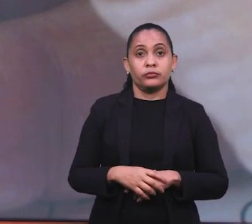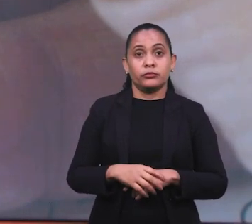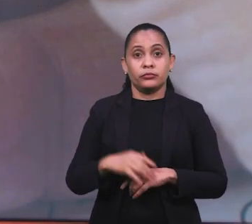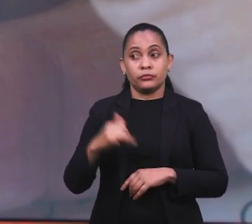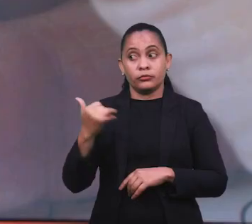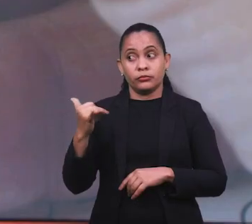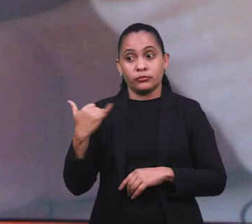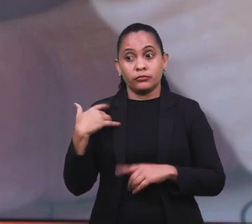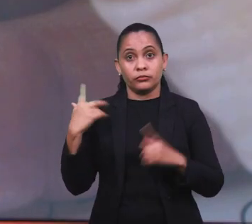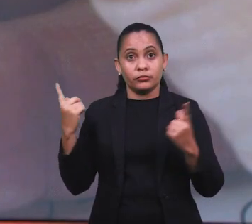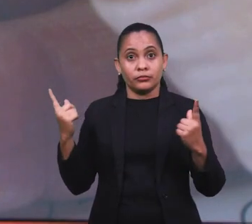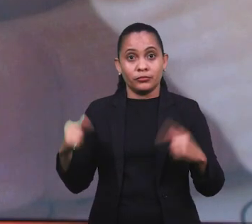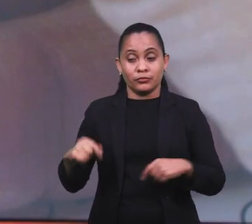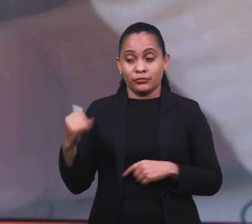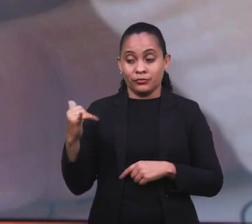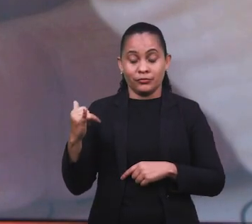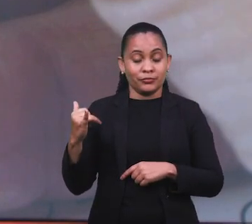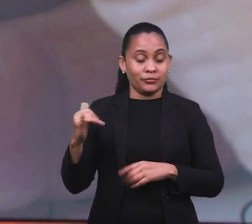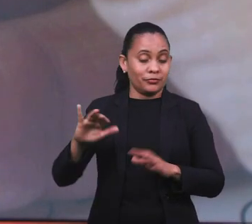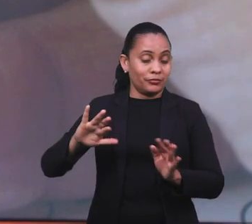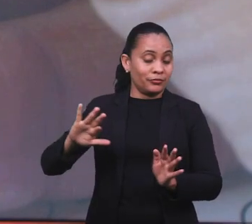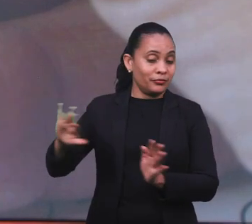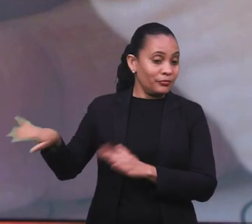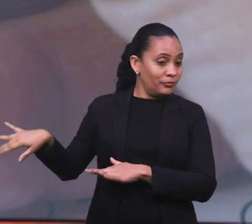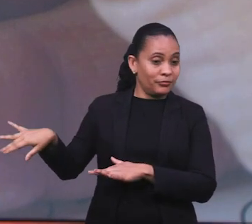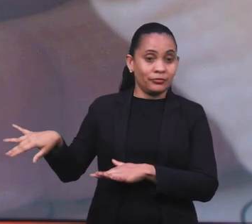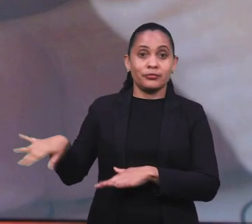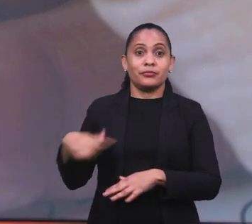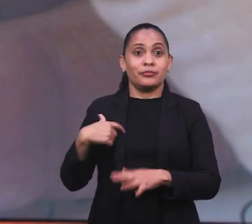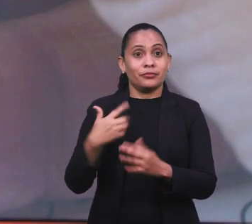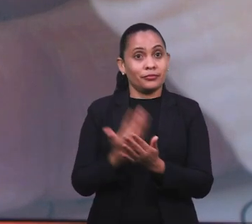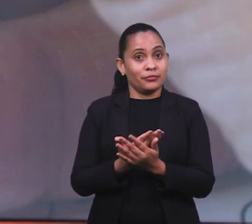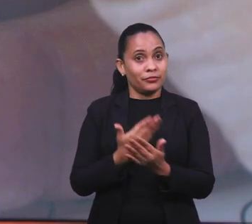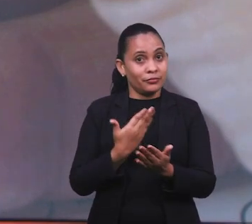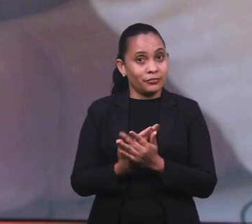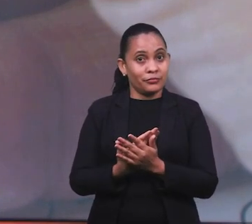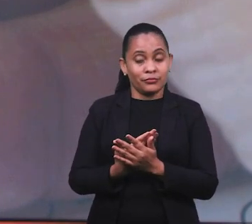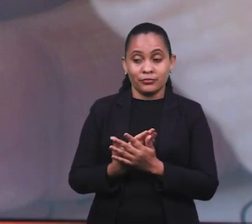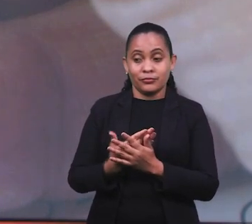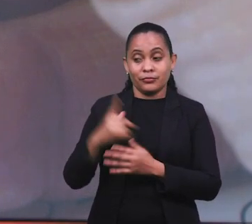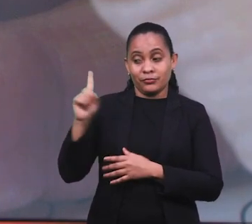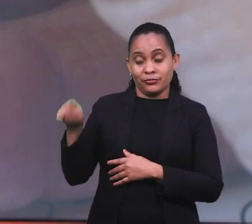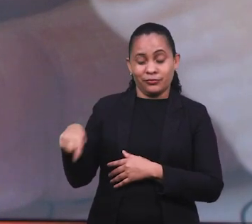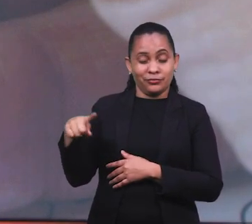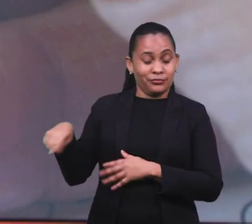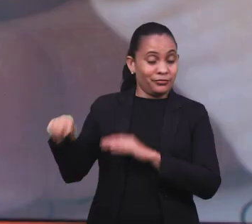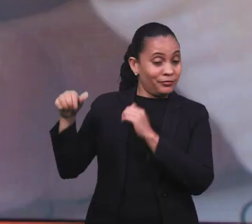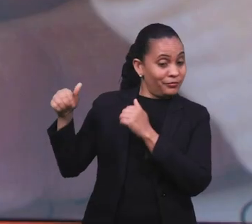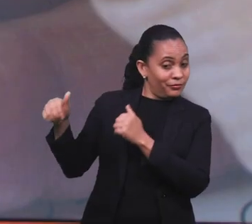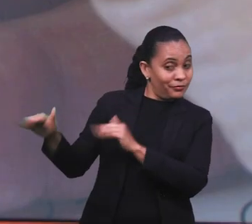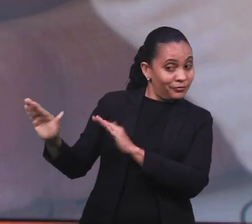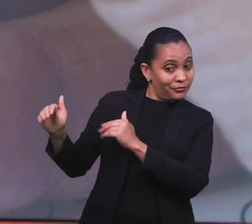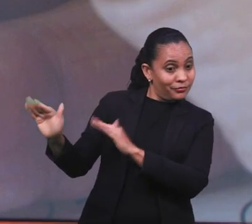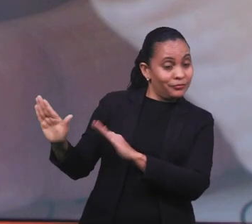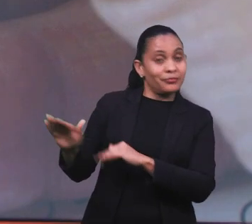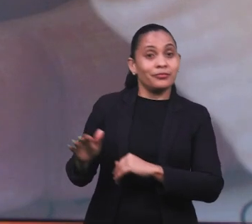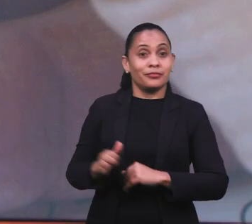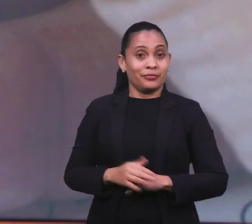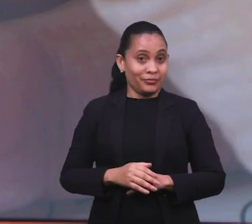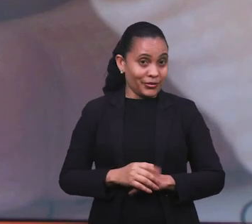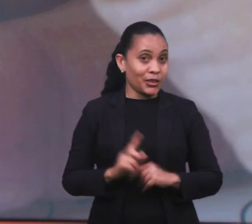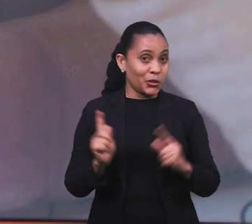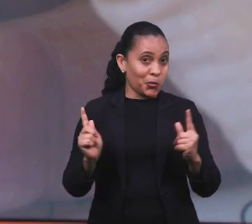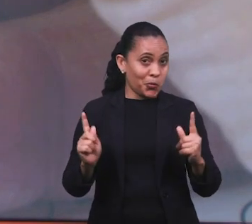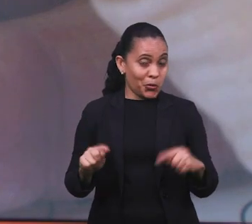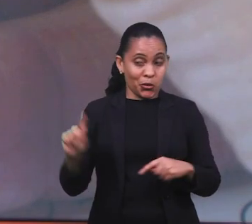aparelho de celular, se possível, fique longe do seu local de estudos. Fique lá desligado no cantinho dele, tá?